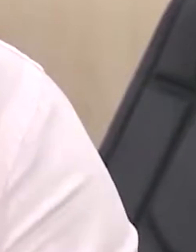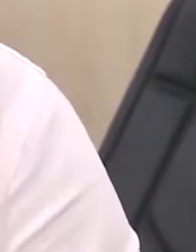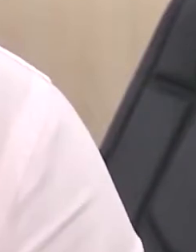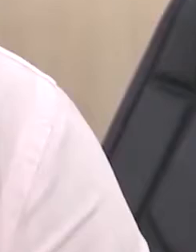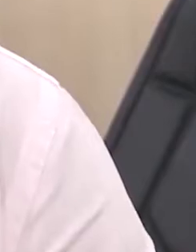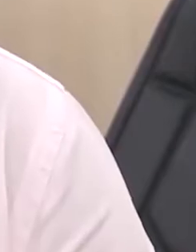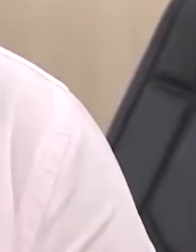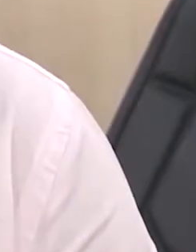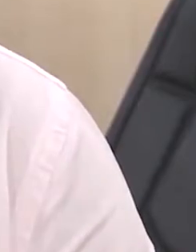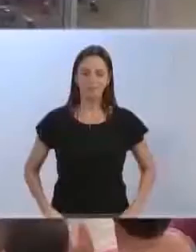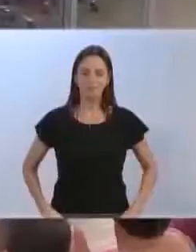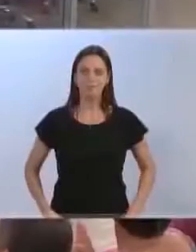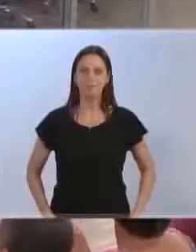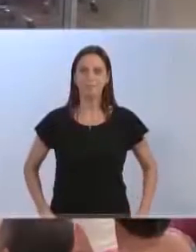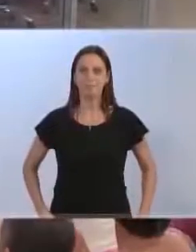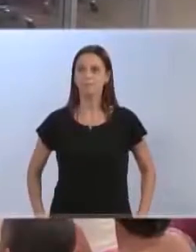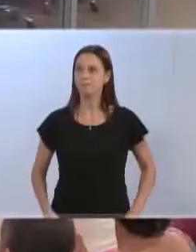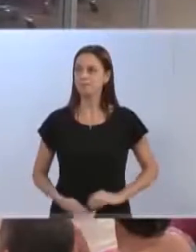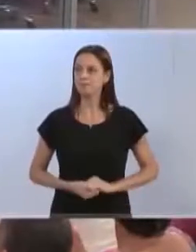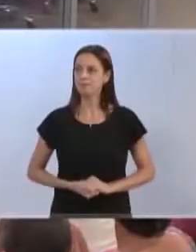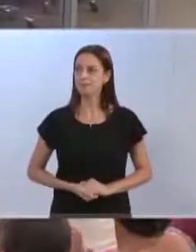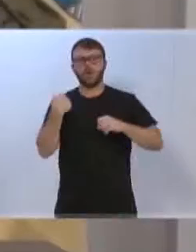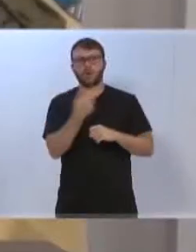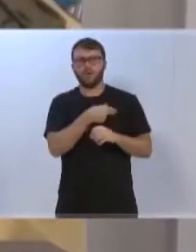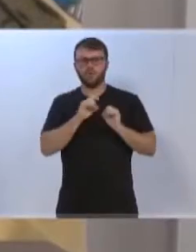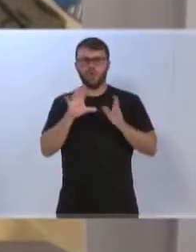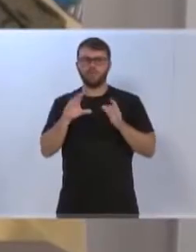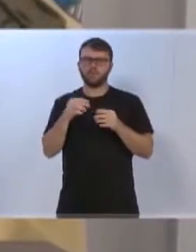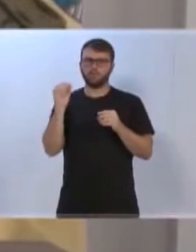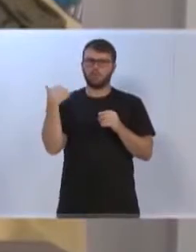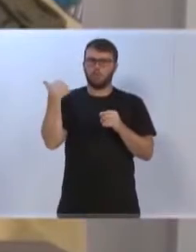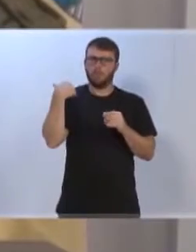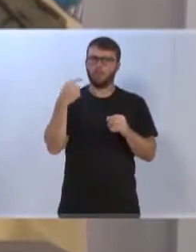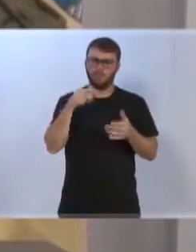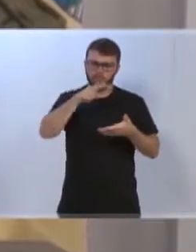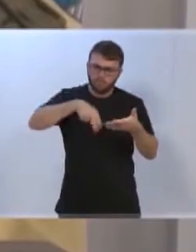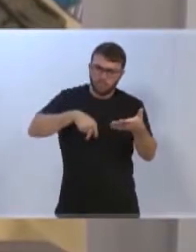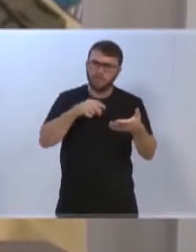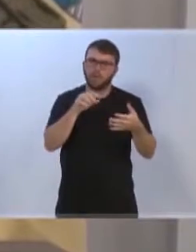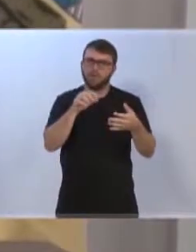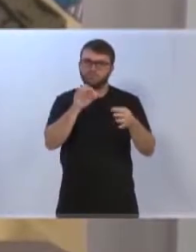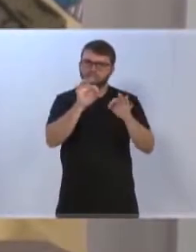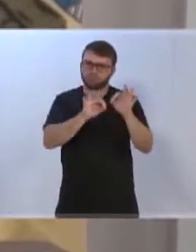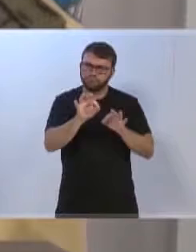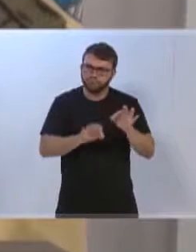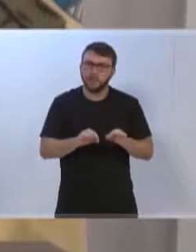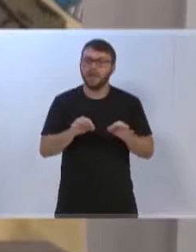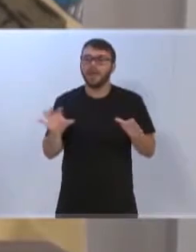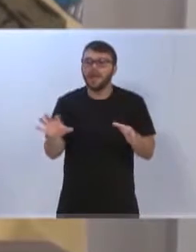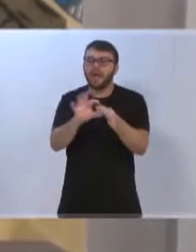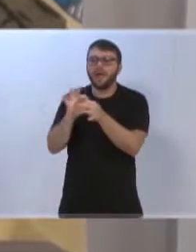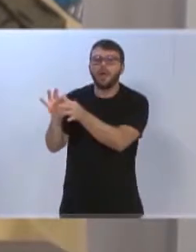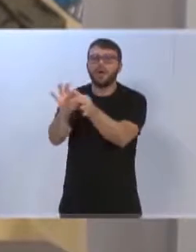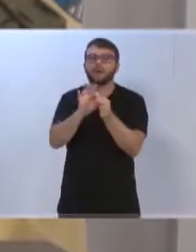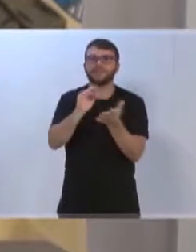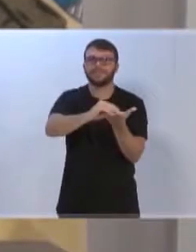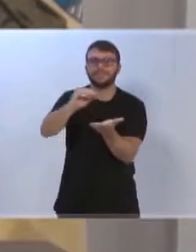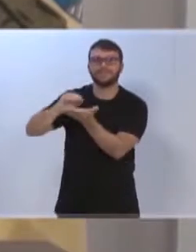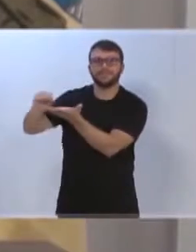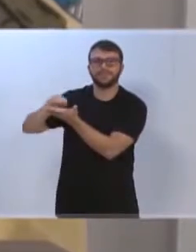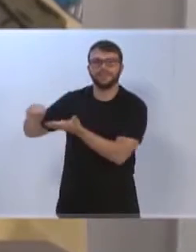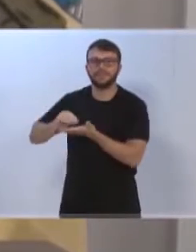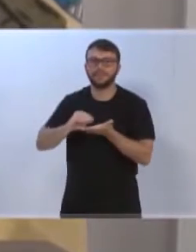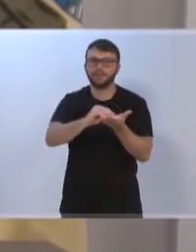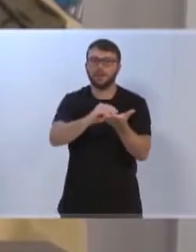tratados e encaminhados para doação. Agora, depois de ouvir as demandas e ideias, foram feitos encaminhamentos. E a partir de agora, a sociedade